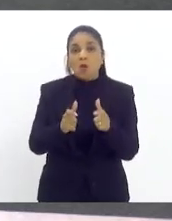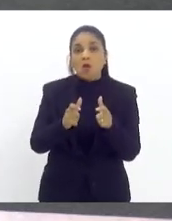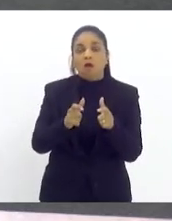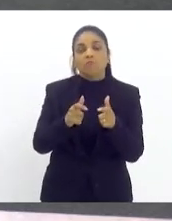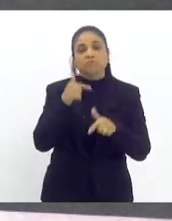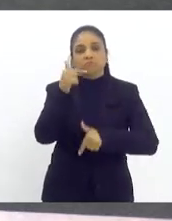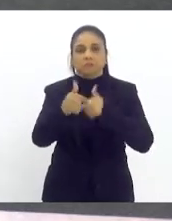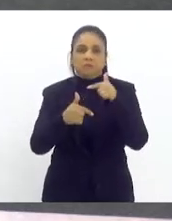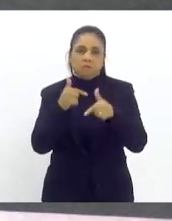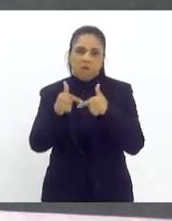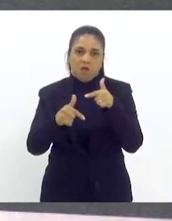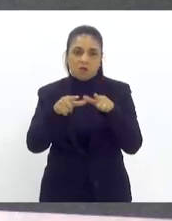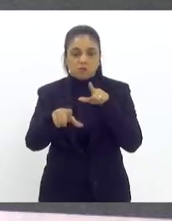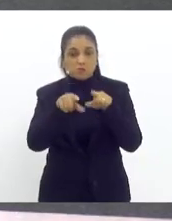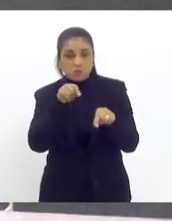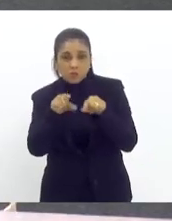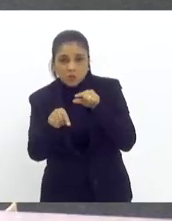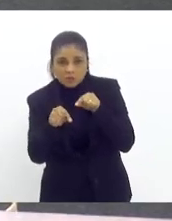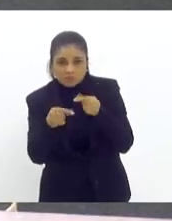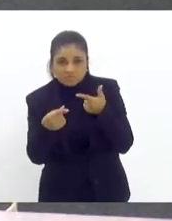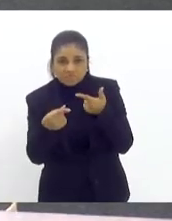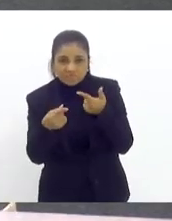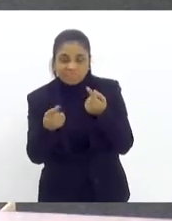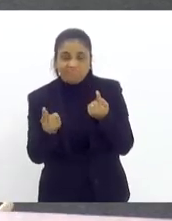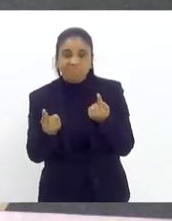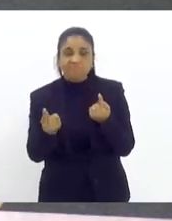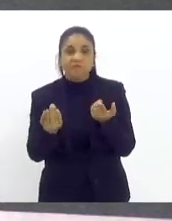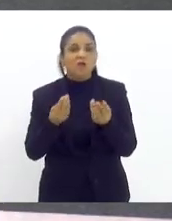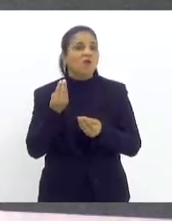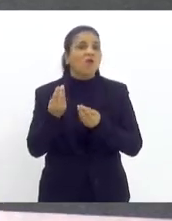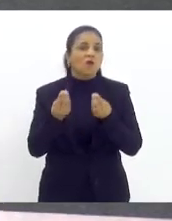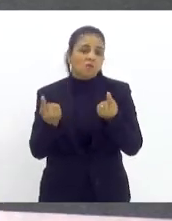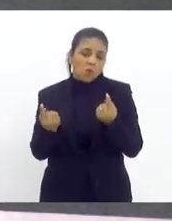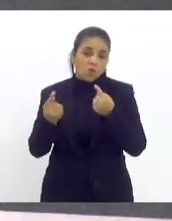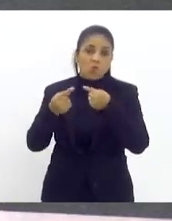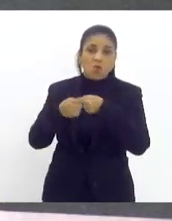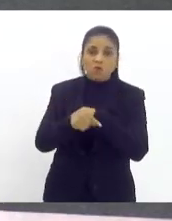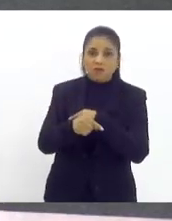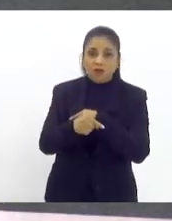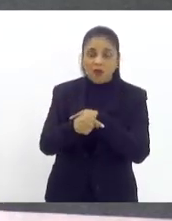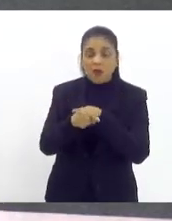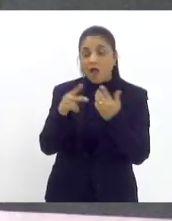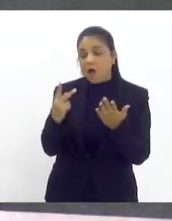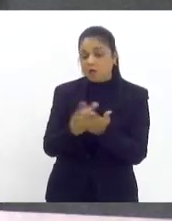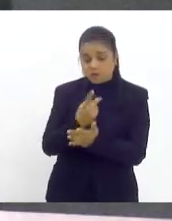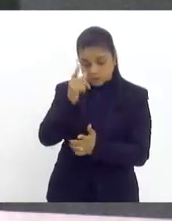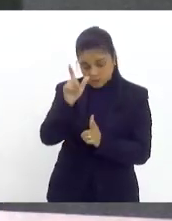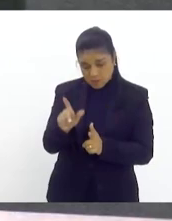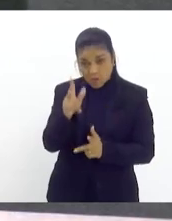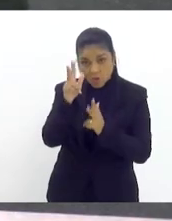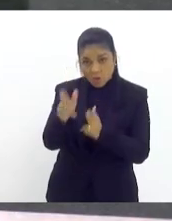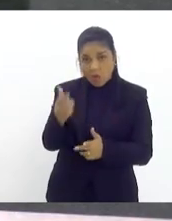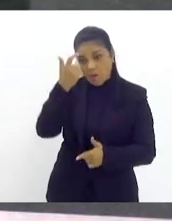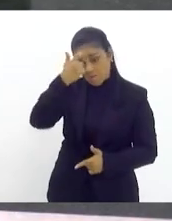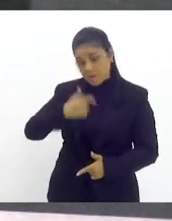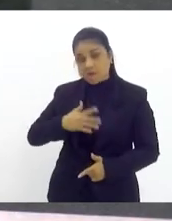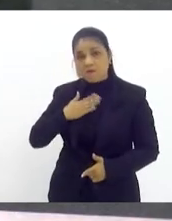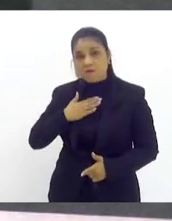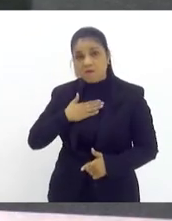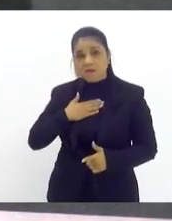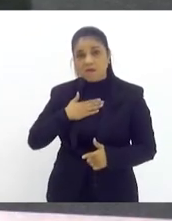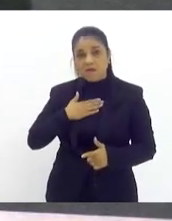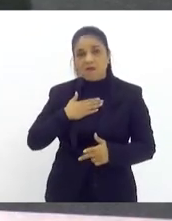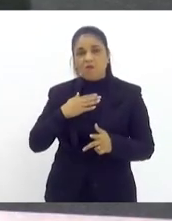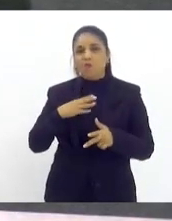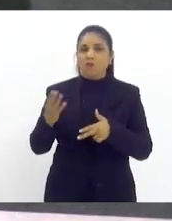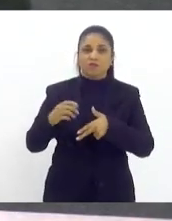vai trabalhar porque do contrário Presidente nós podemos acontecer como aconteceu comigo eu fui corregedora